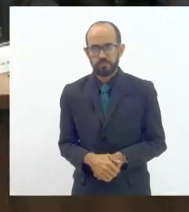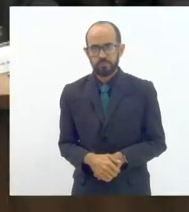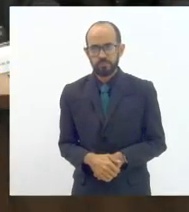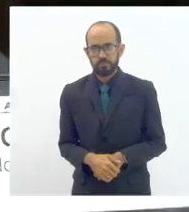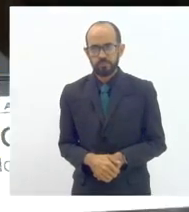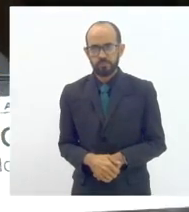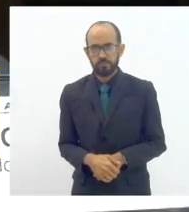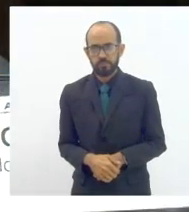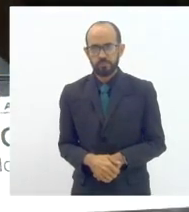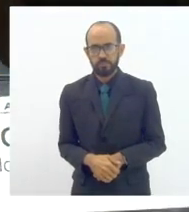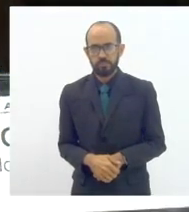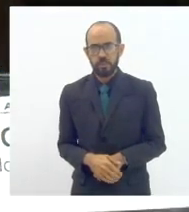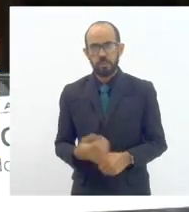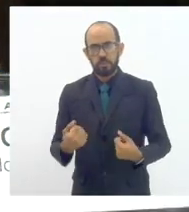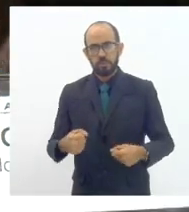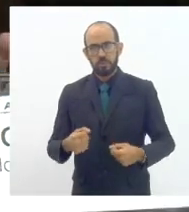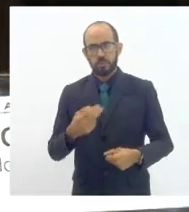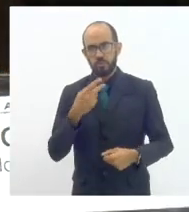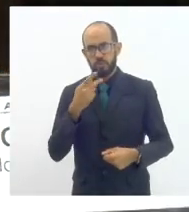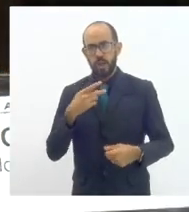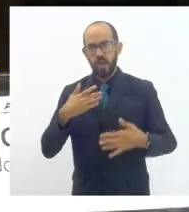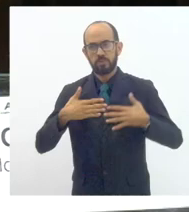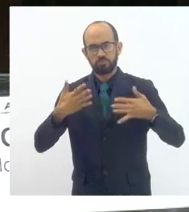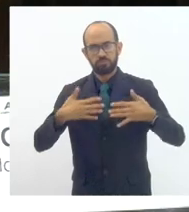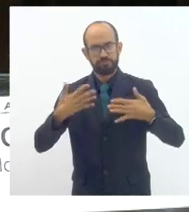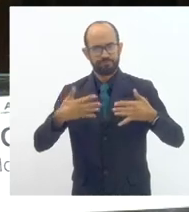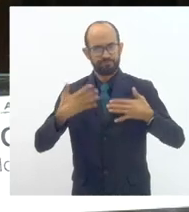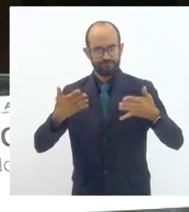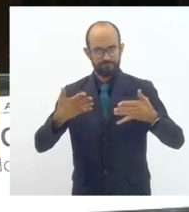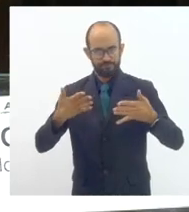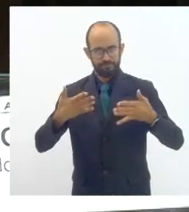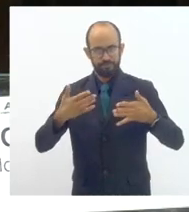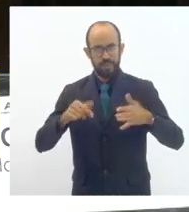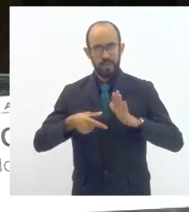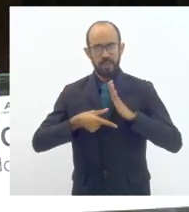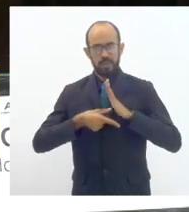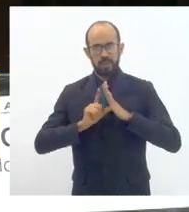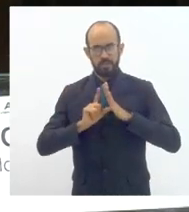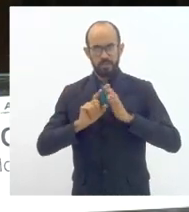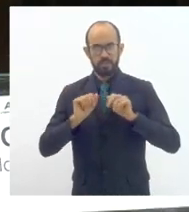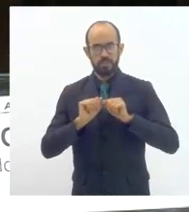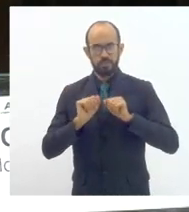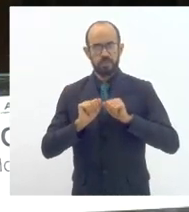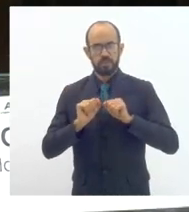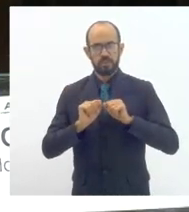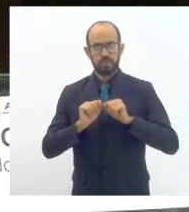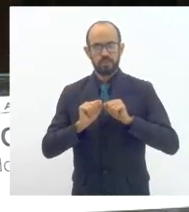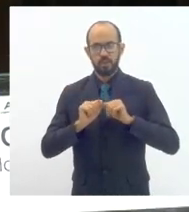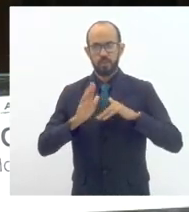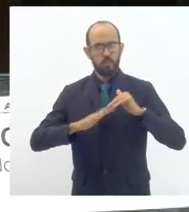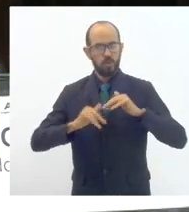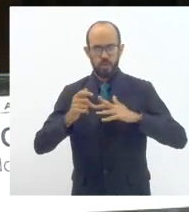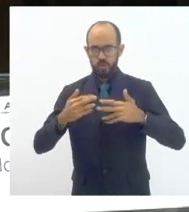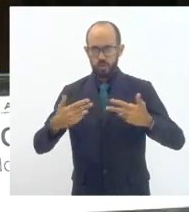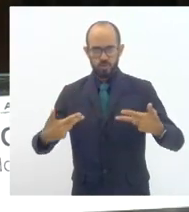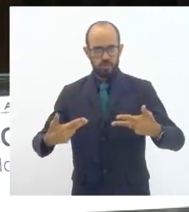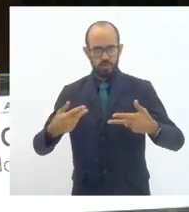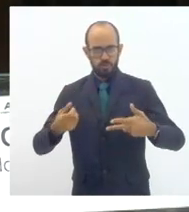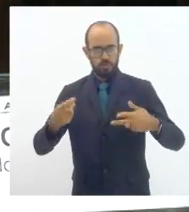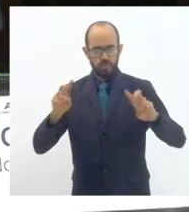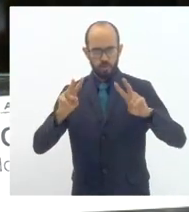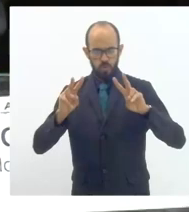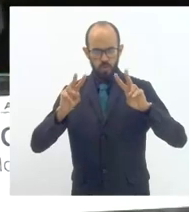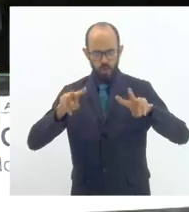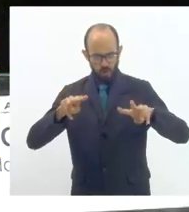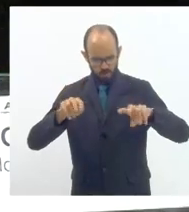Primeiro, eu tenho que falar de um entusiasmo antes mesmo de fazer aqui o que é de praxe solene, que quando eu fico olhando para esse plenário,